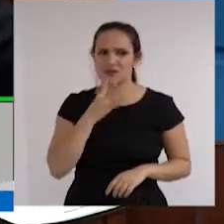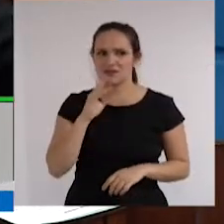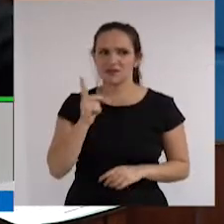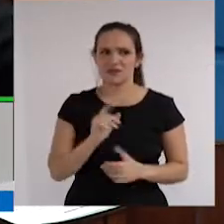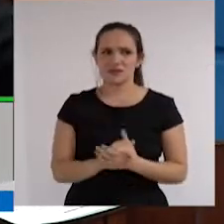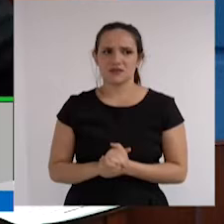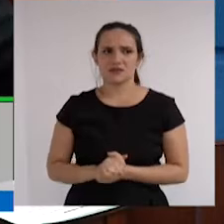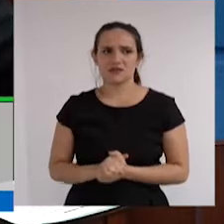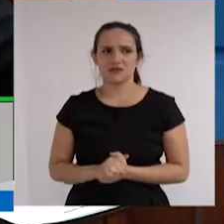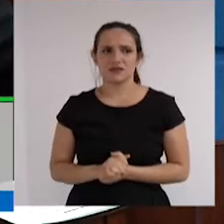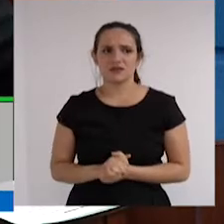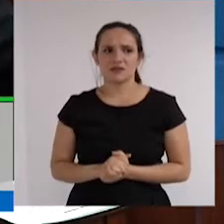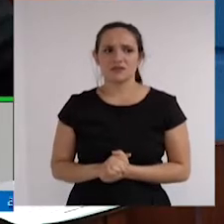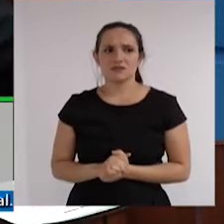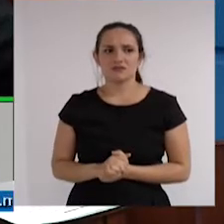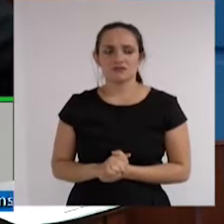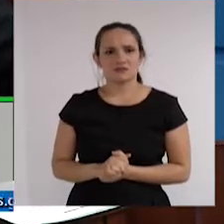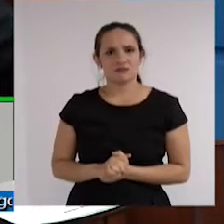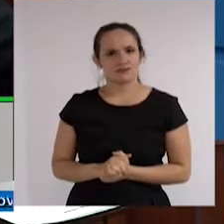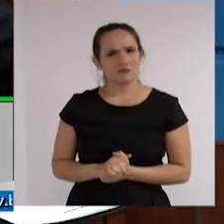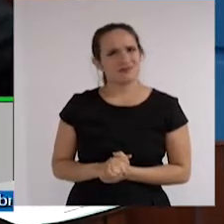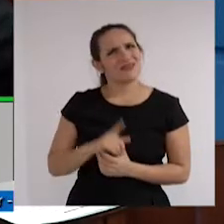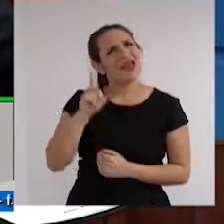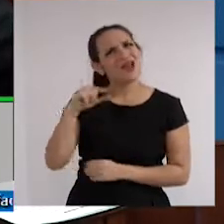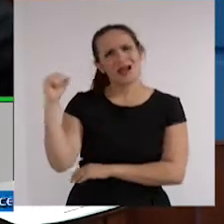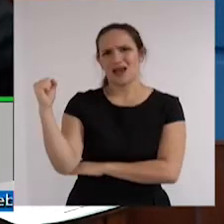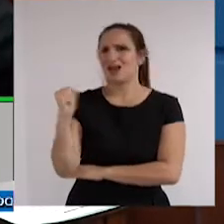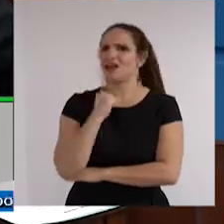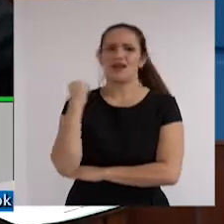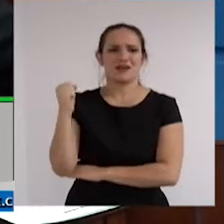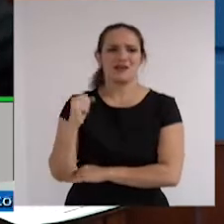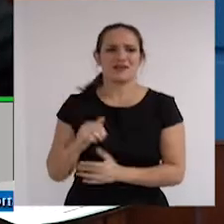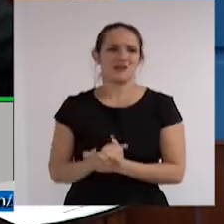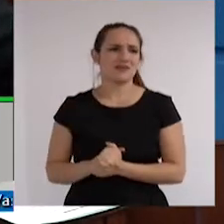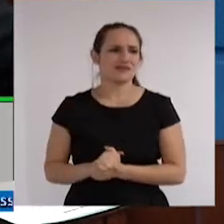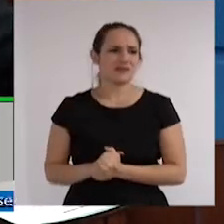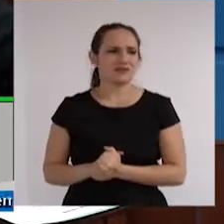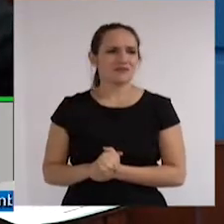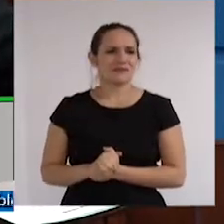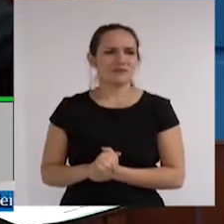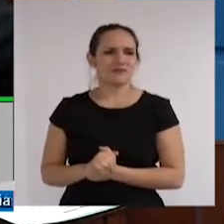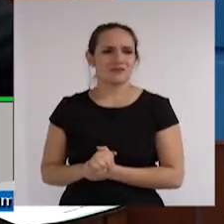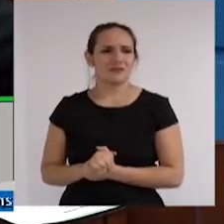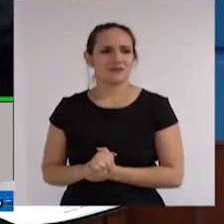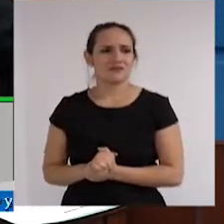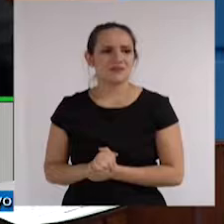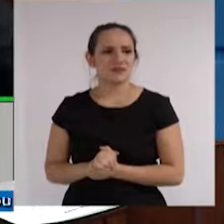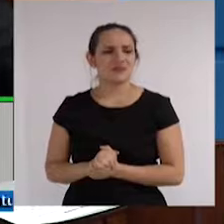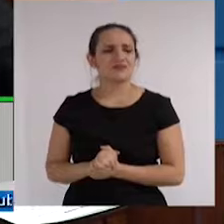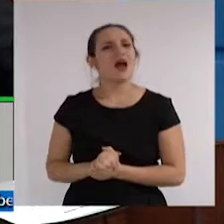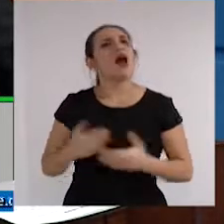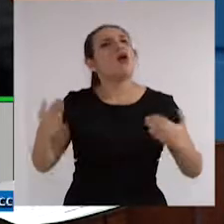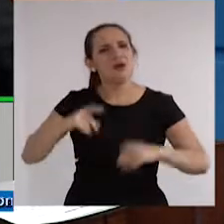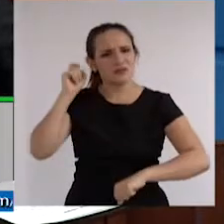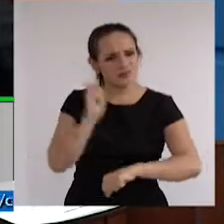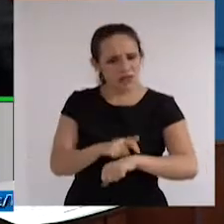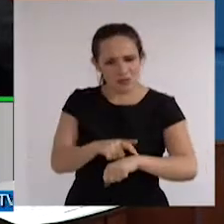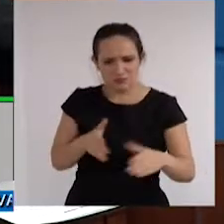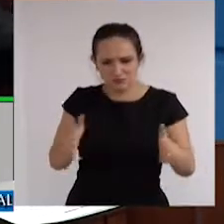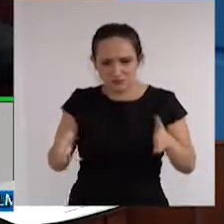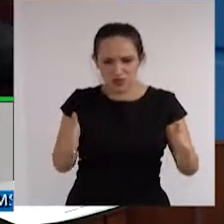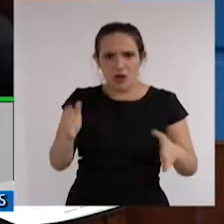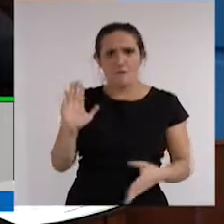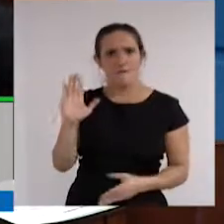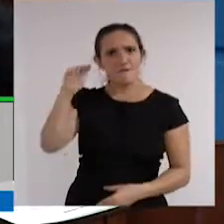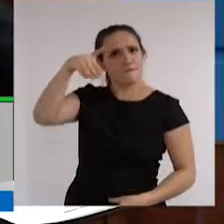Isso é extremamente grave, ainda mais num período eleitoral que nós